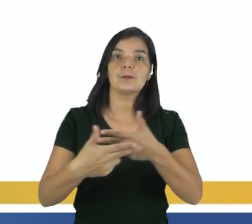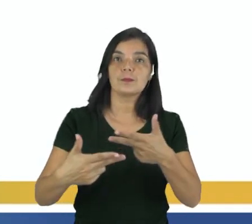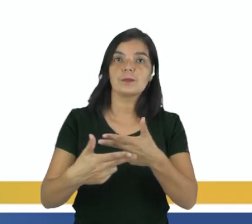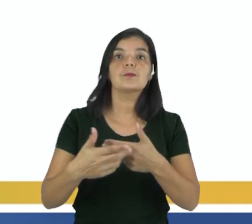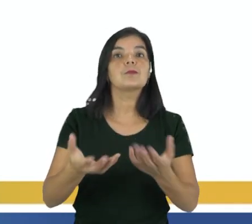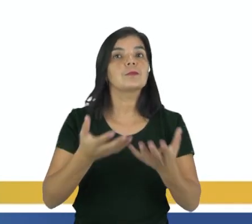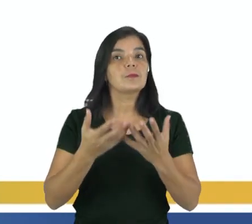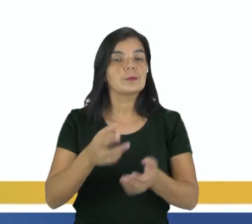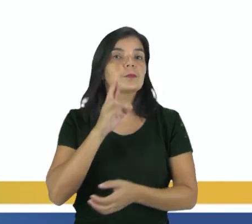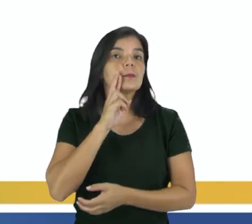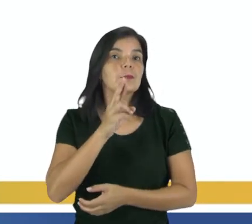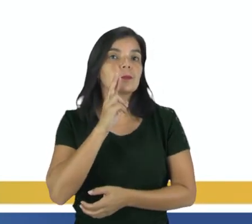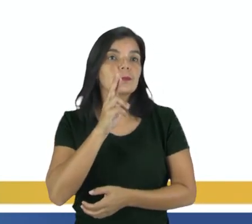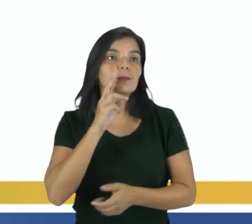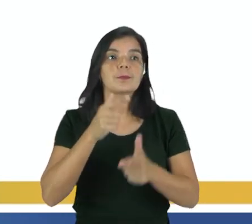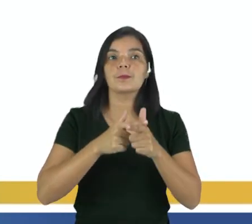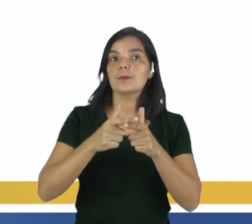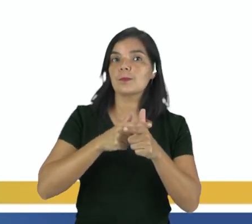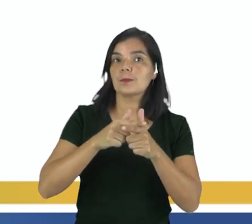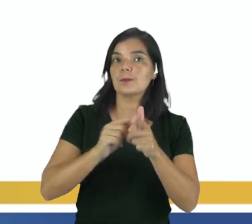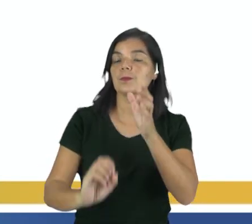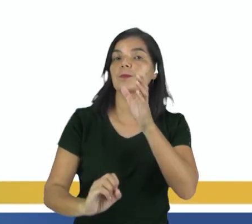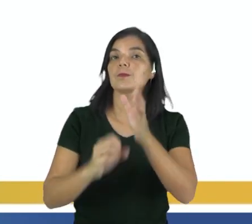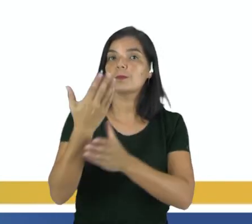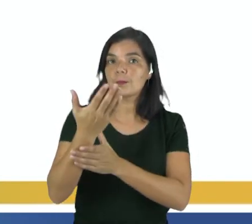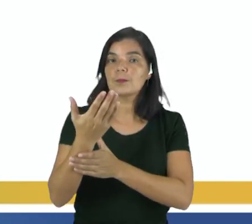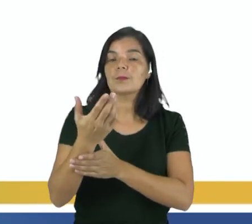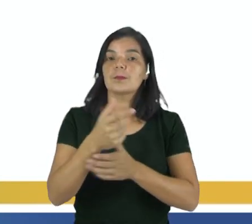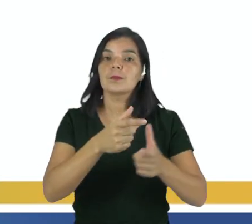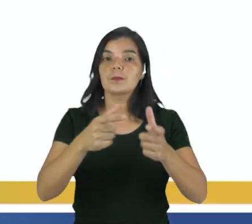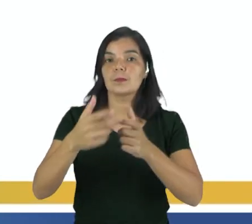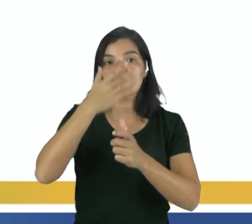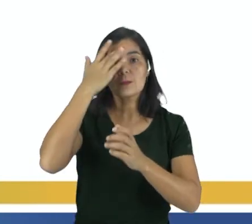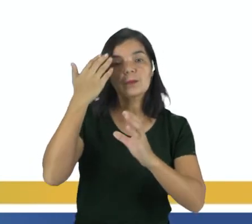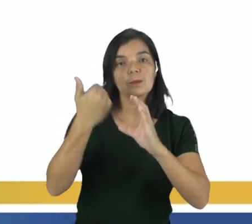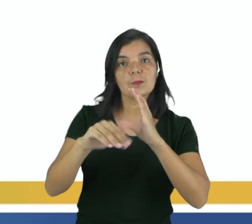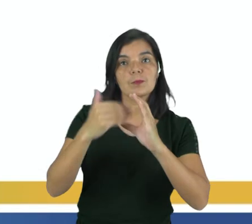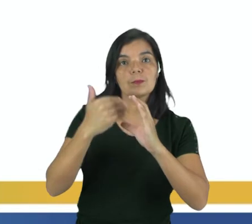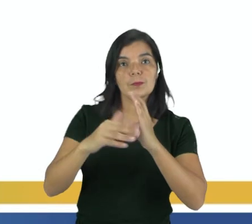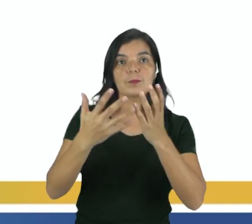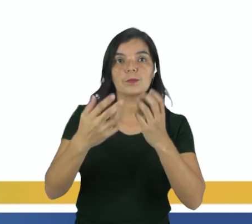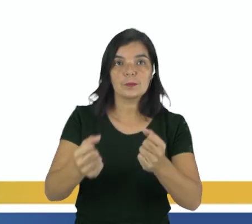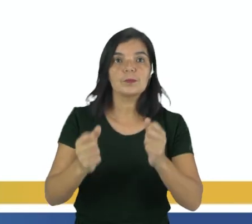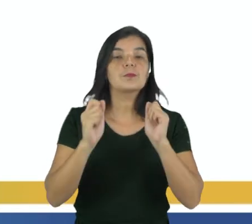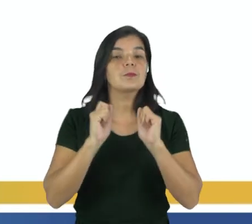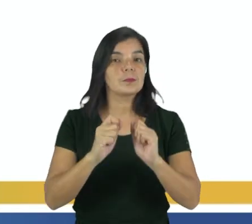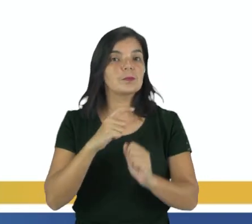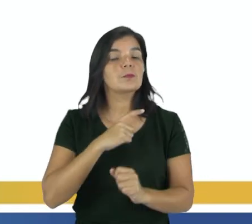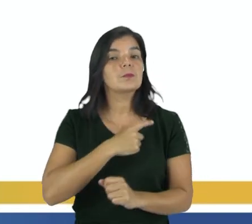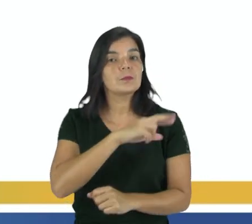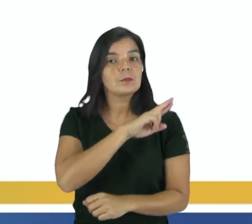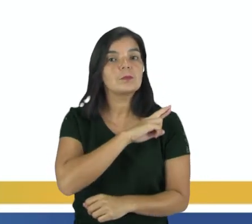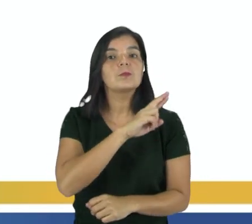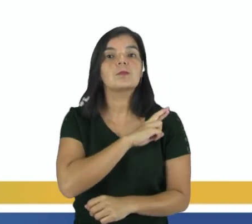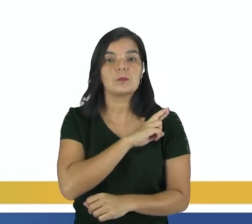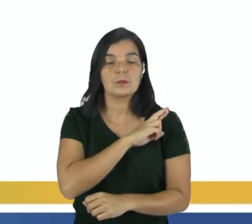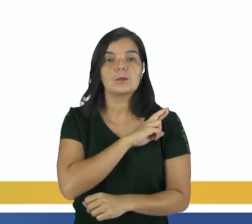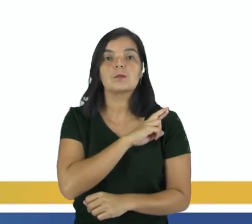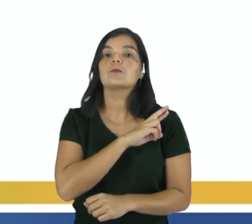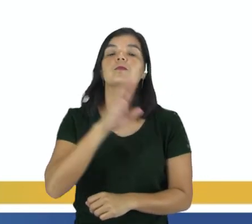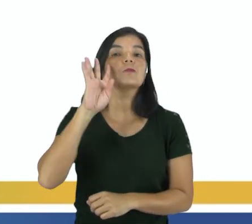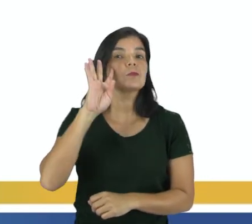situações em que queremos reclamar um problema ocorrido a um determinado destinatário, que tenha o poder e dever